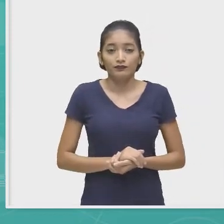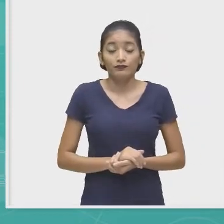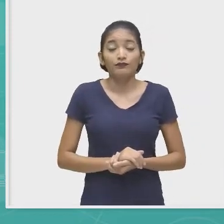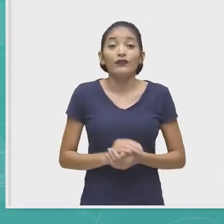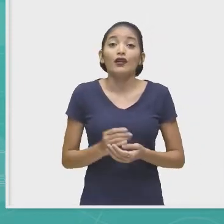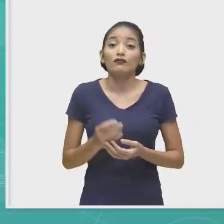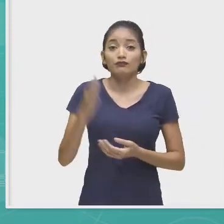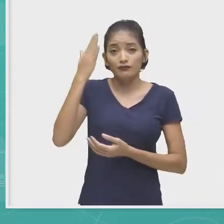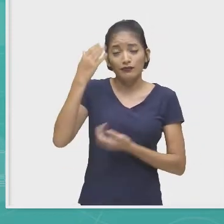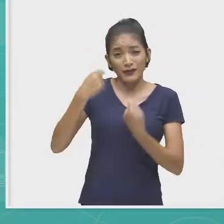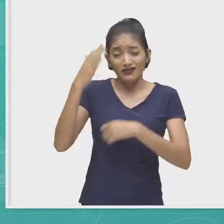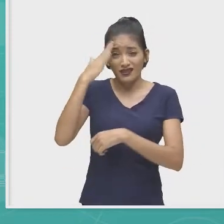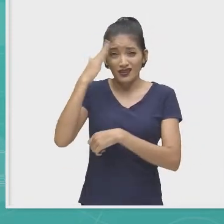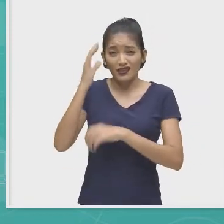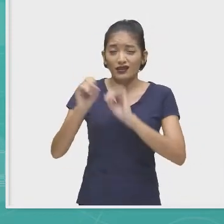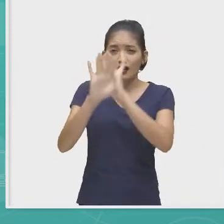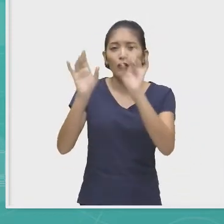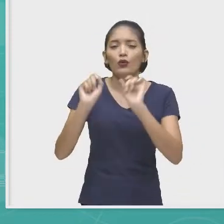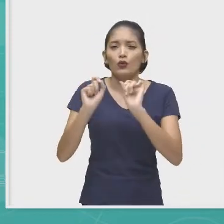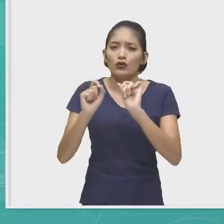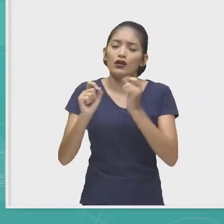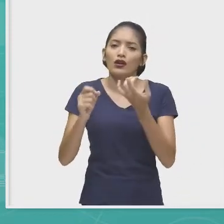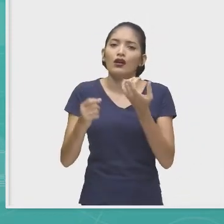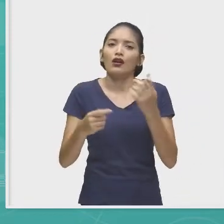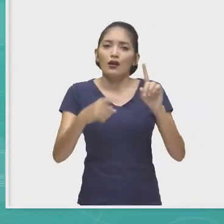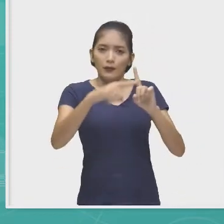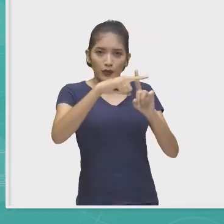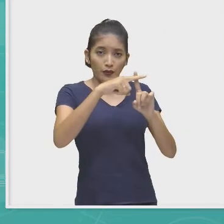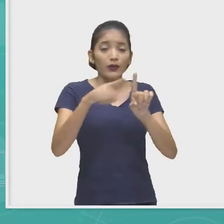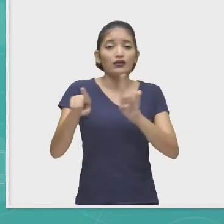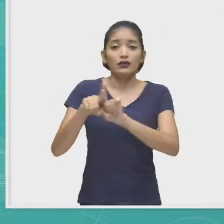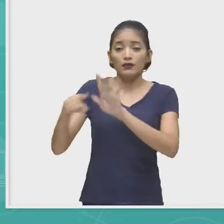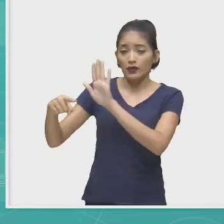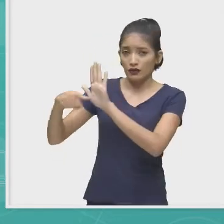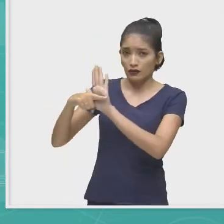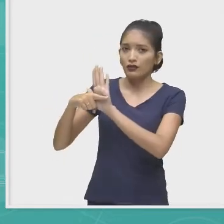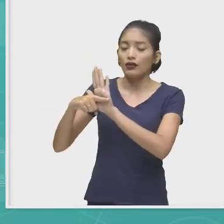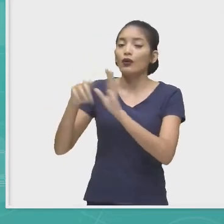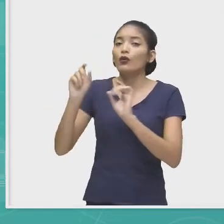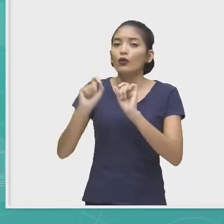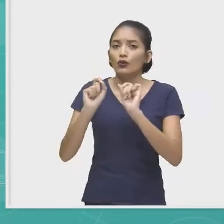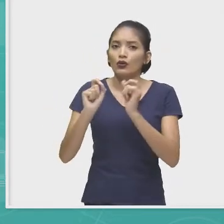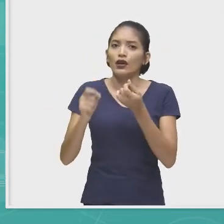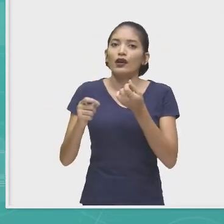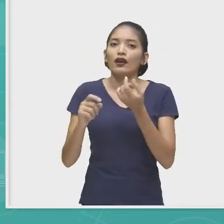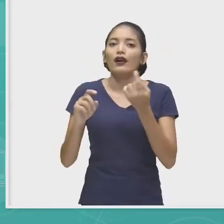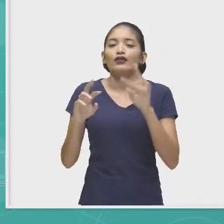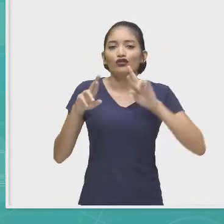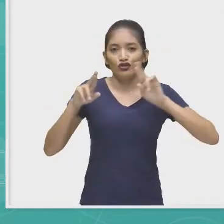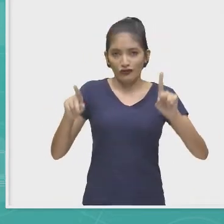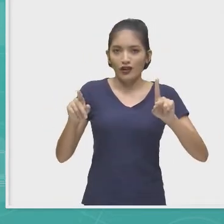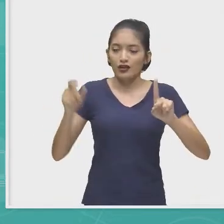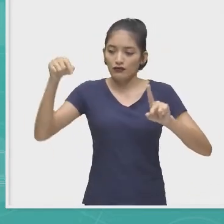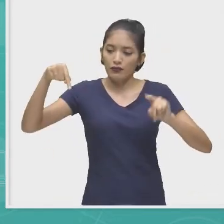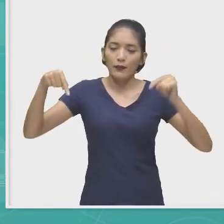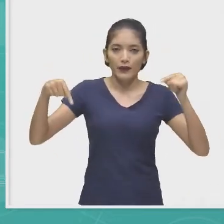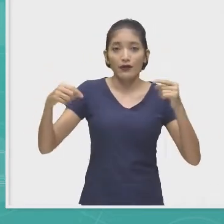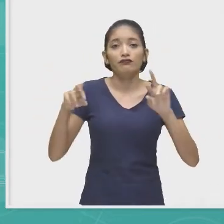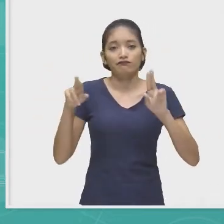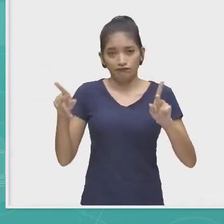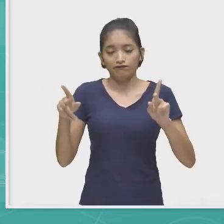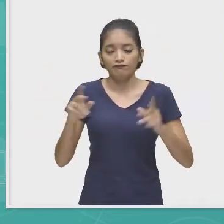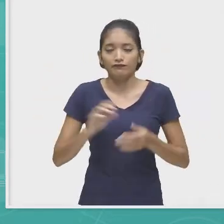entender aí que as operações de adição e subtração, na realidade, são operações inversas uma da outra.